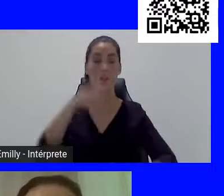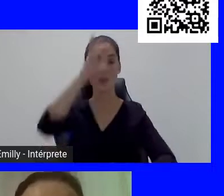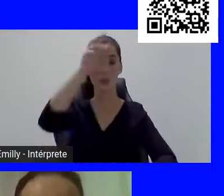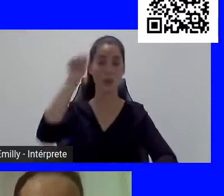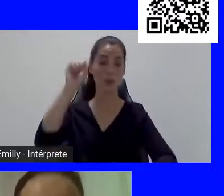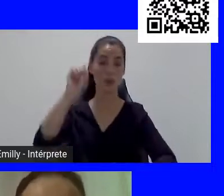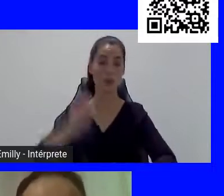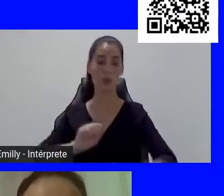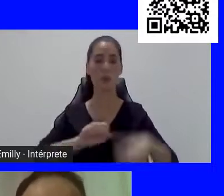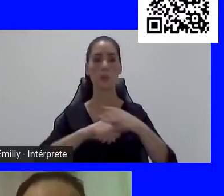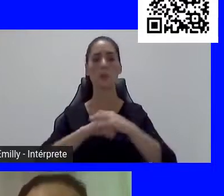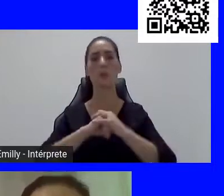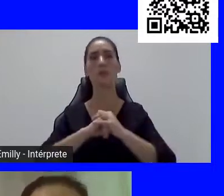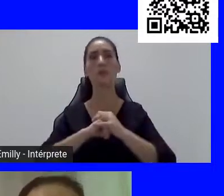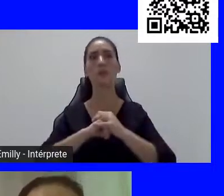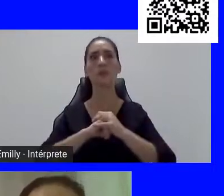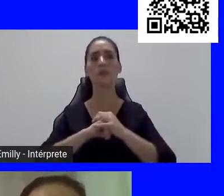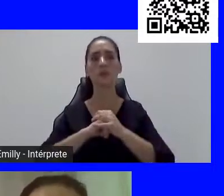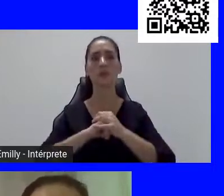produtores rurais